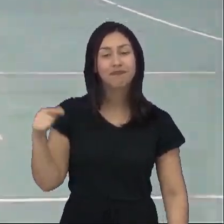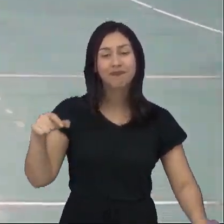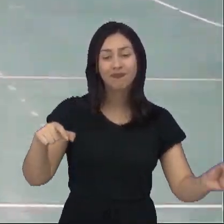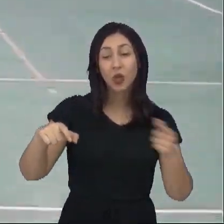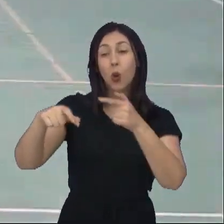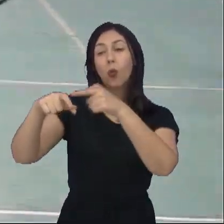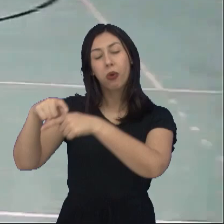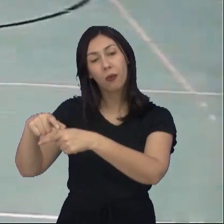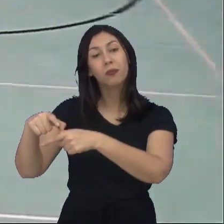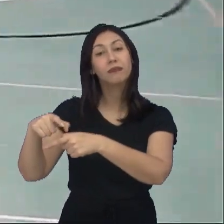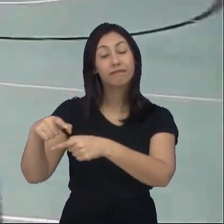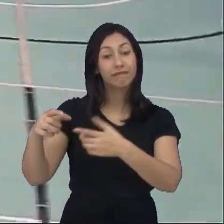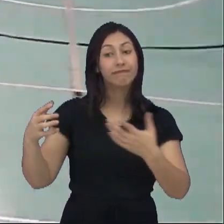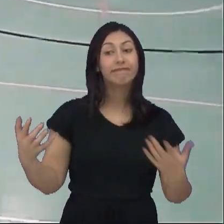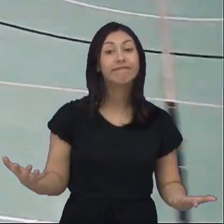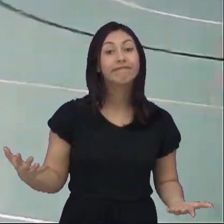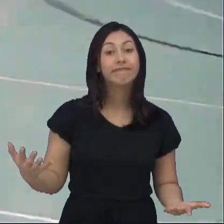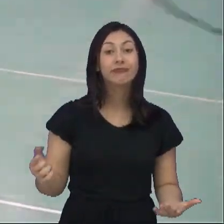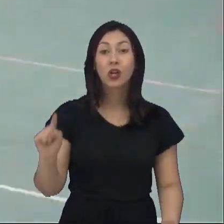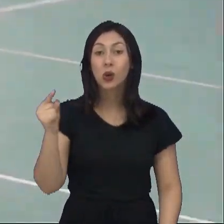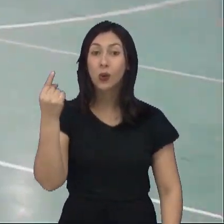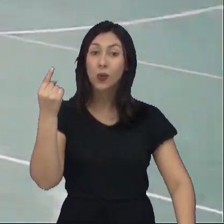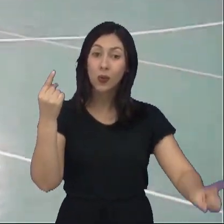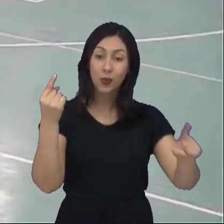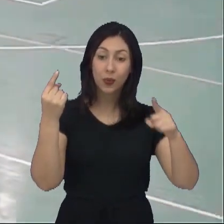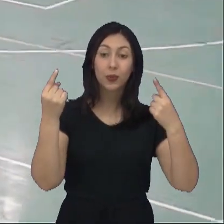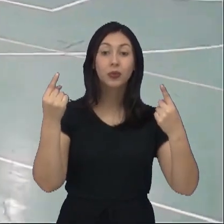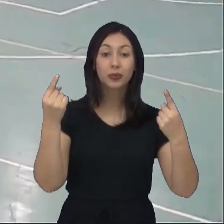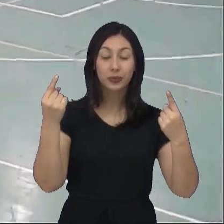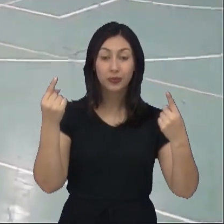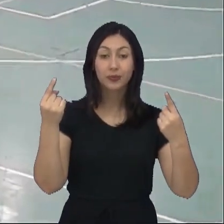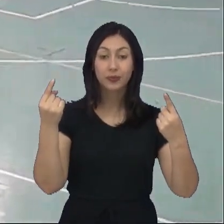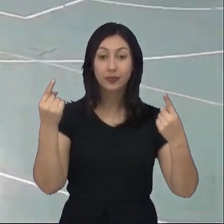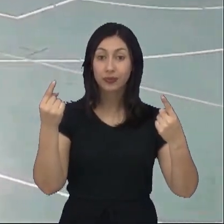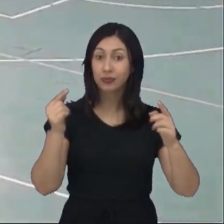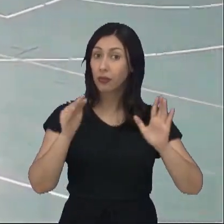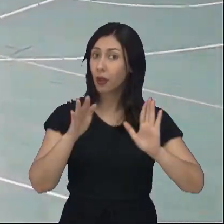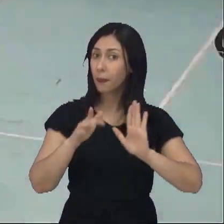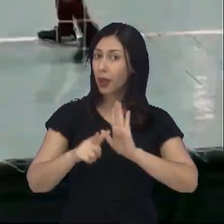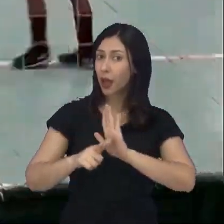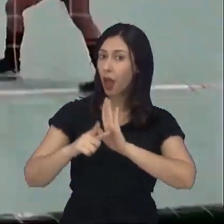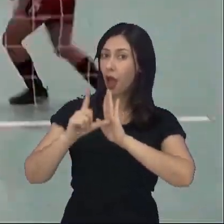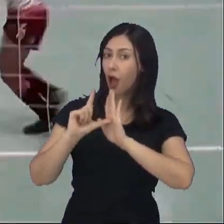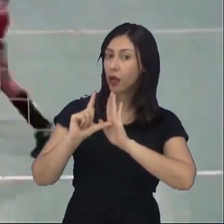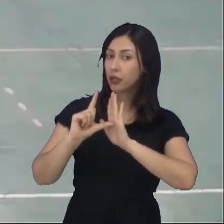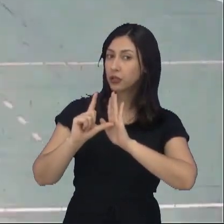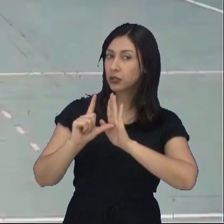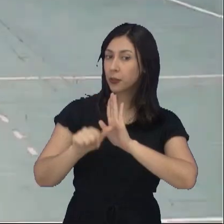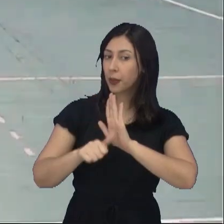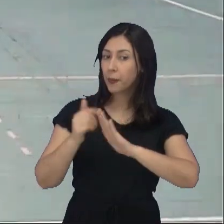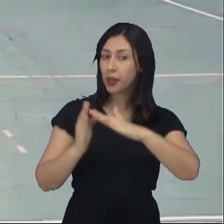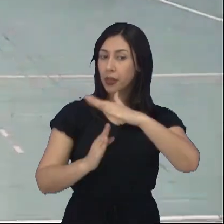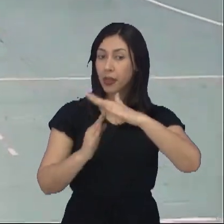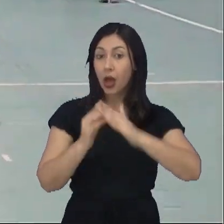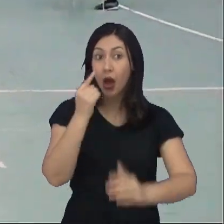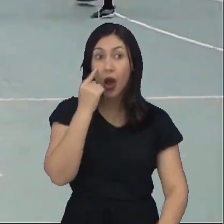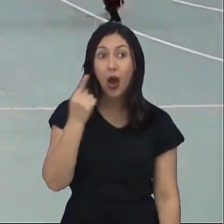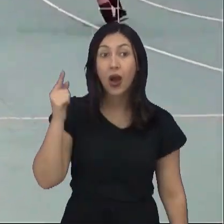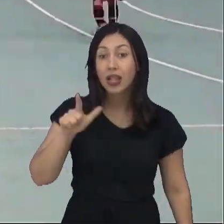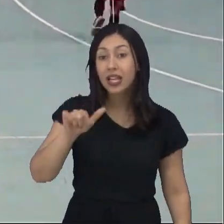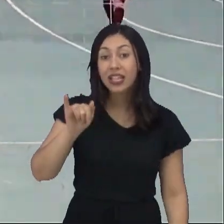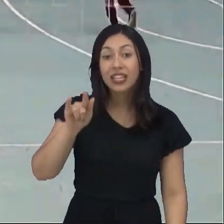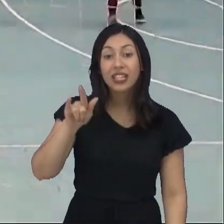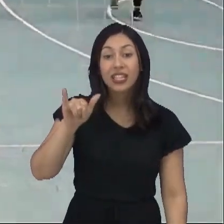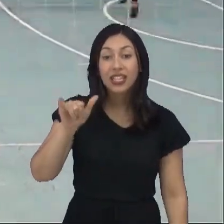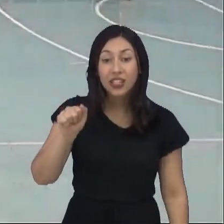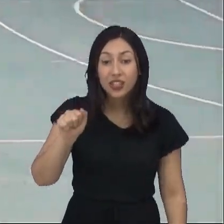José golaço da heleniz hein um a um jogo lá no ginásio do alto de Santana mas antes de terminar o primeiro tempo Olha o que fez ali já meu amigo